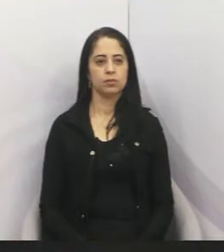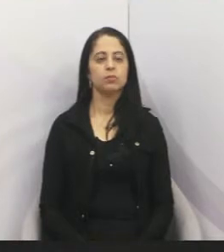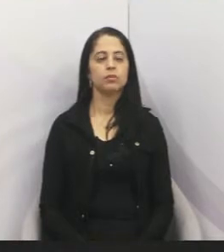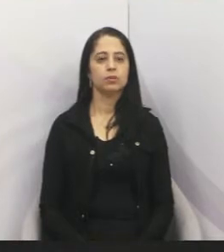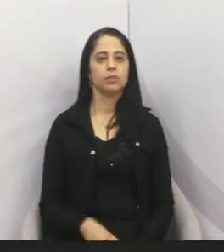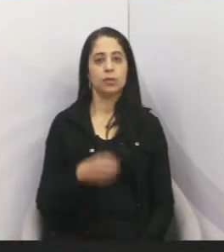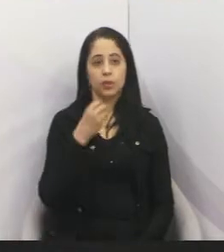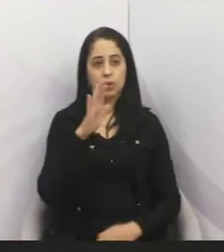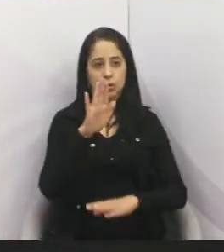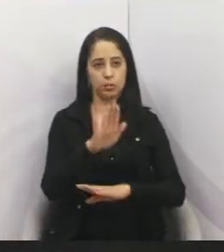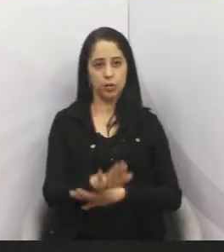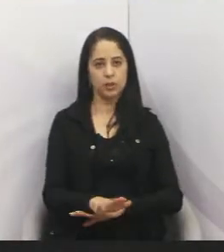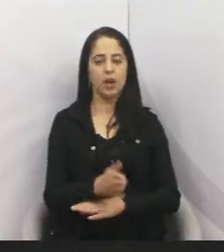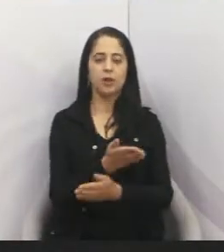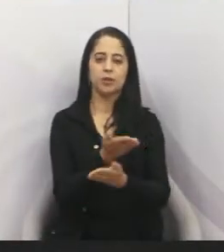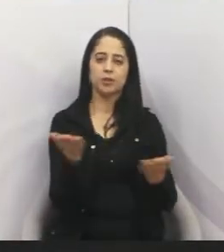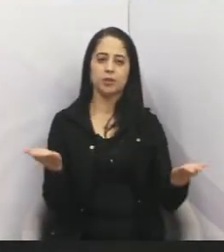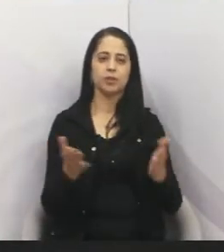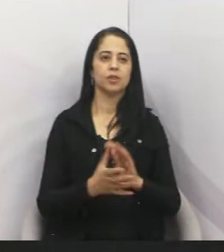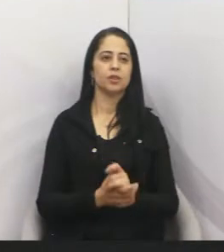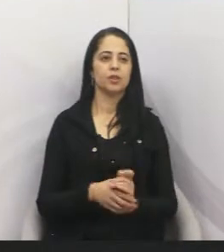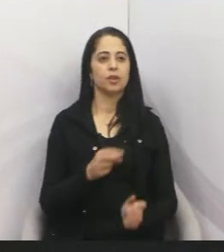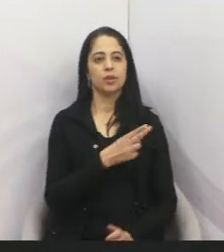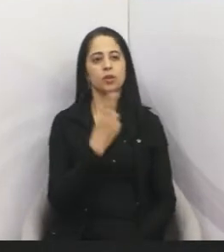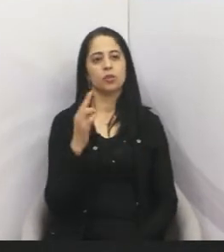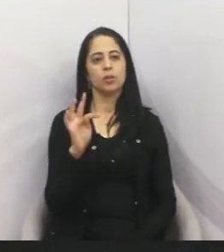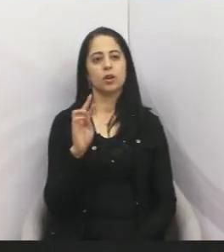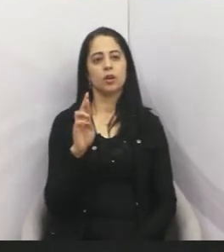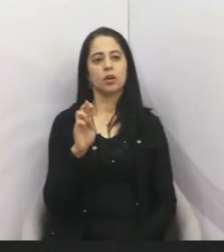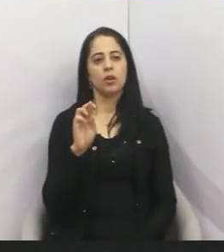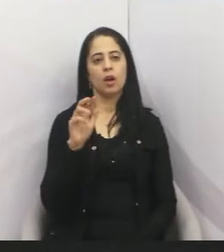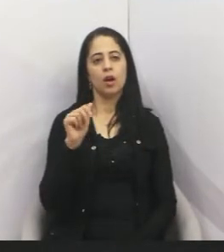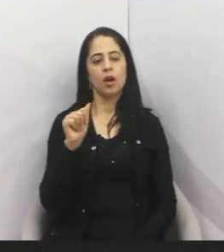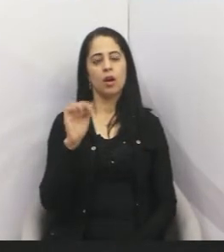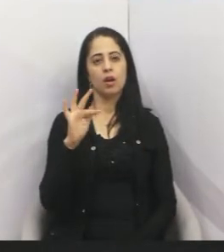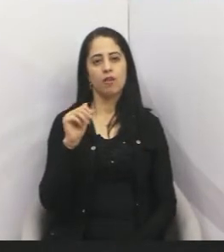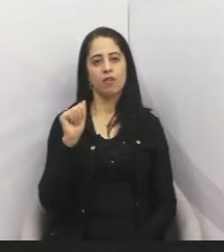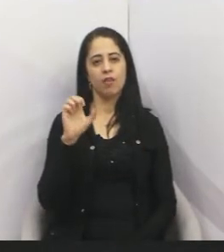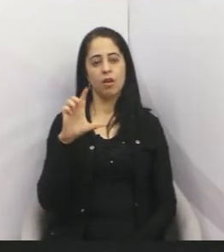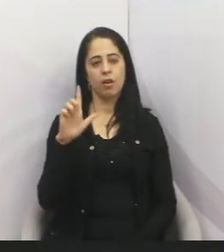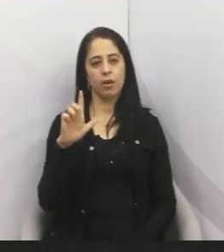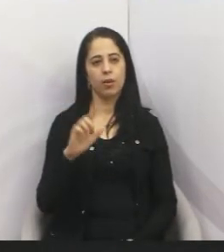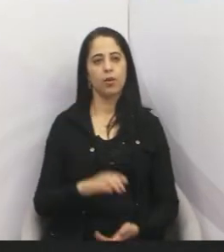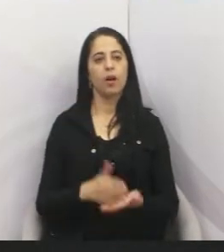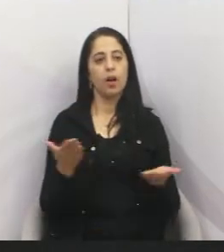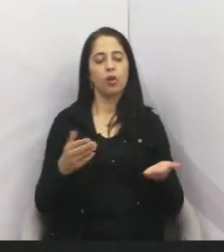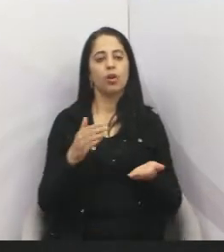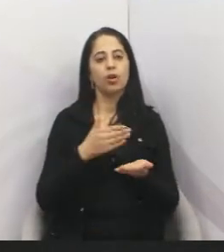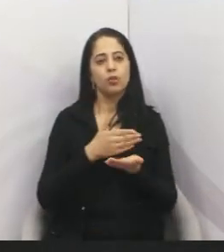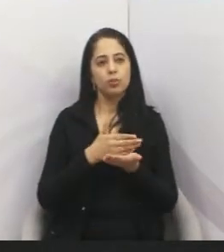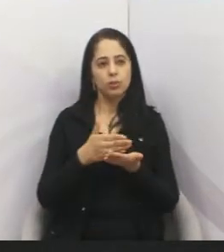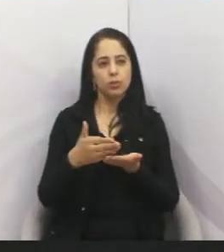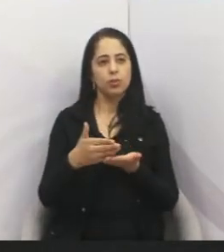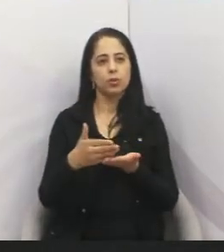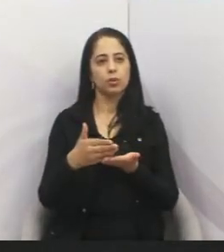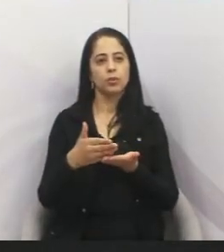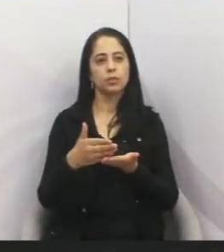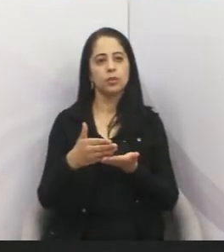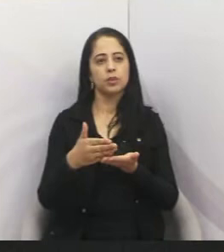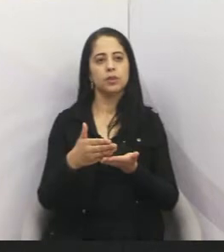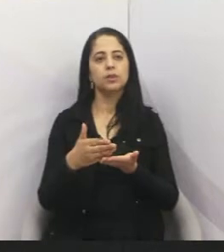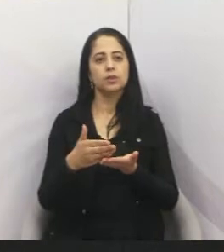Bom, boa tarde a todos que nos assistem. Eu me chamo Rafael Apone e nós vamos continuar aqui o processo